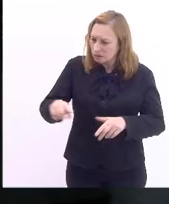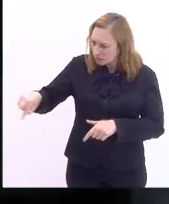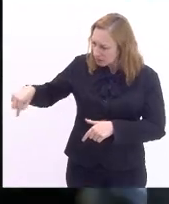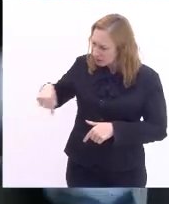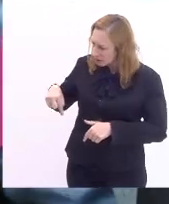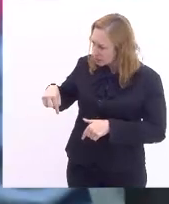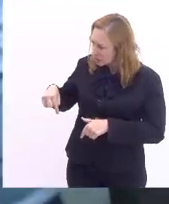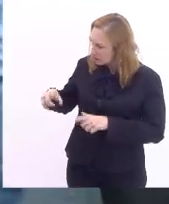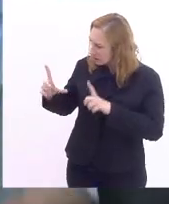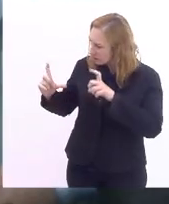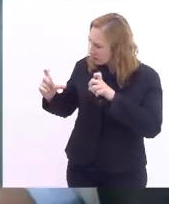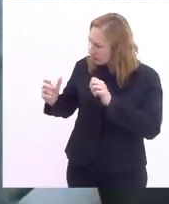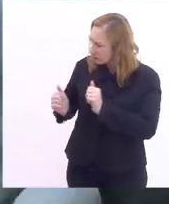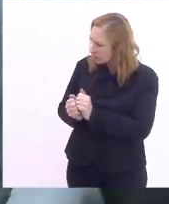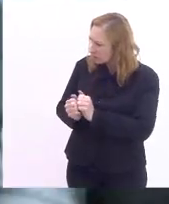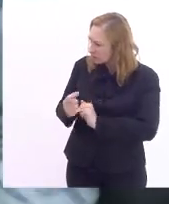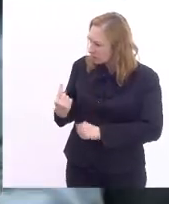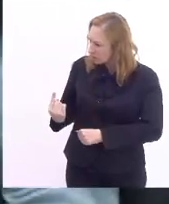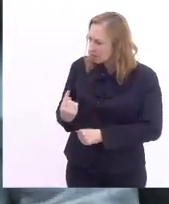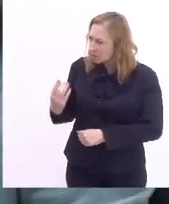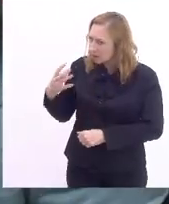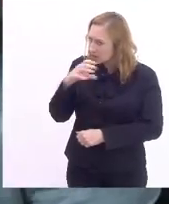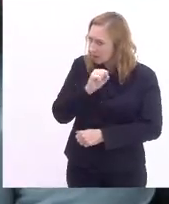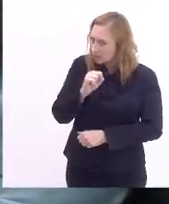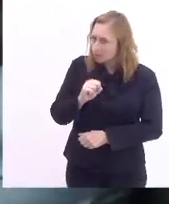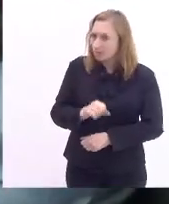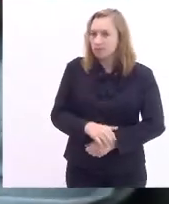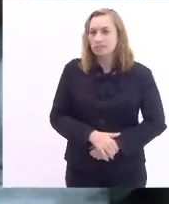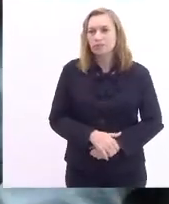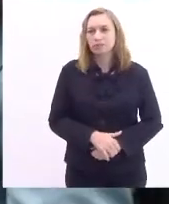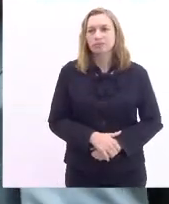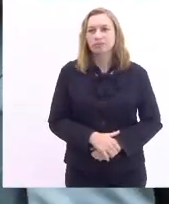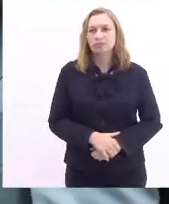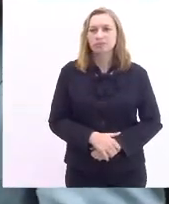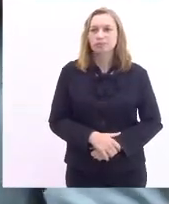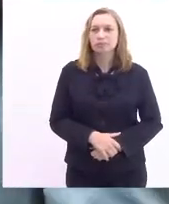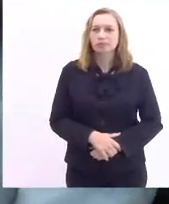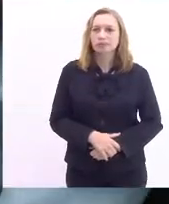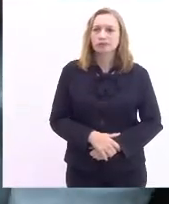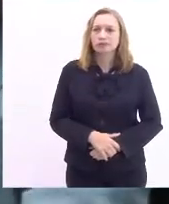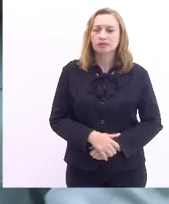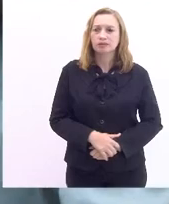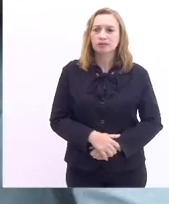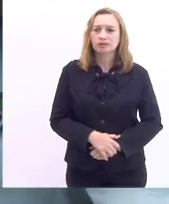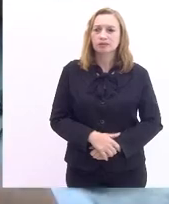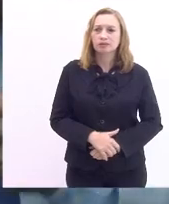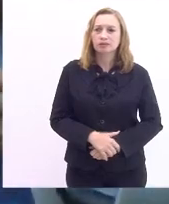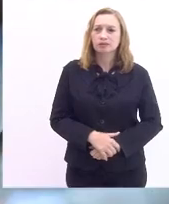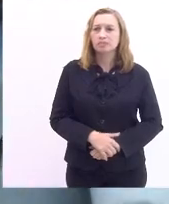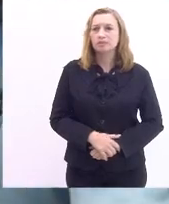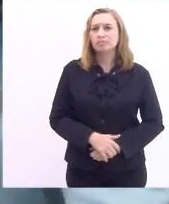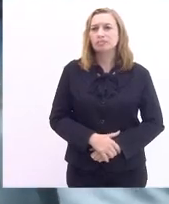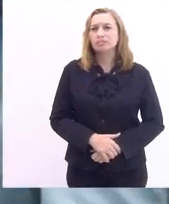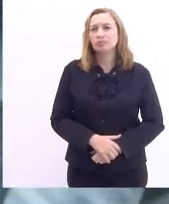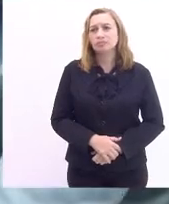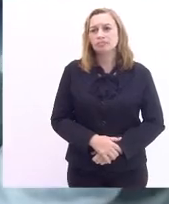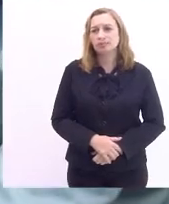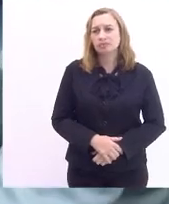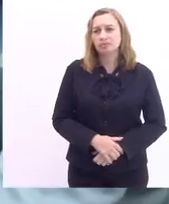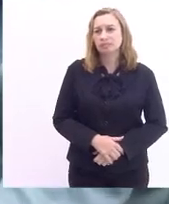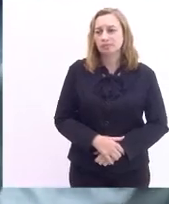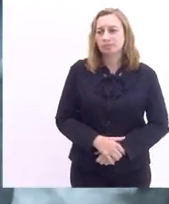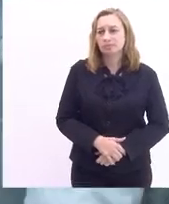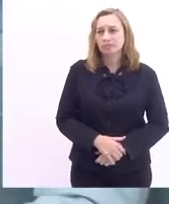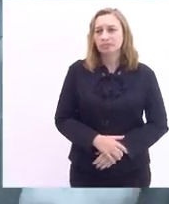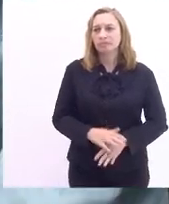viesse aqui para nós para posar na foto conosco rapidinho para não e aqui a falar a